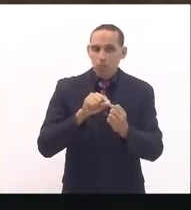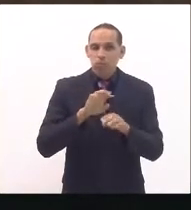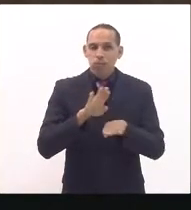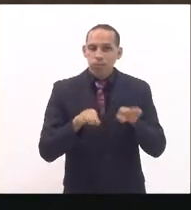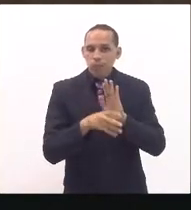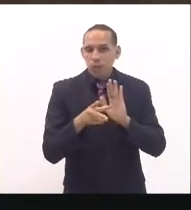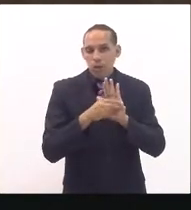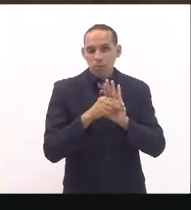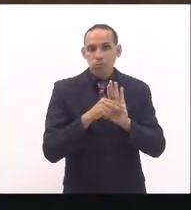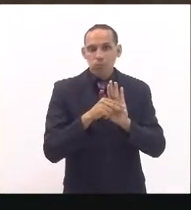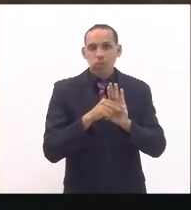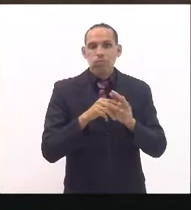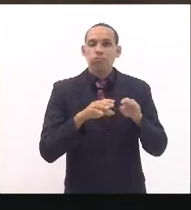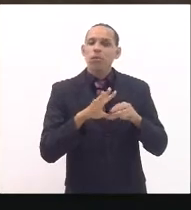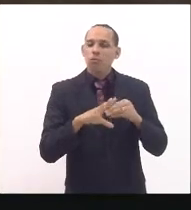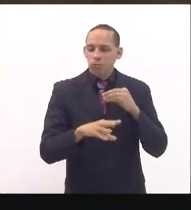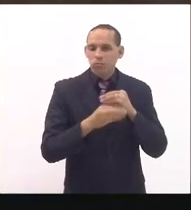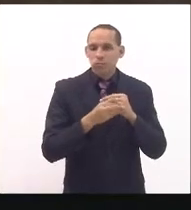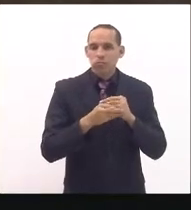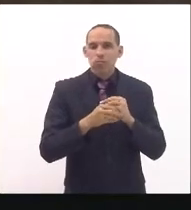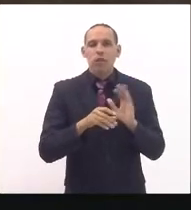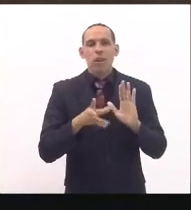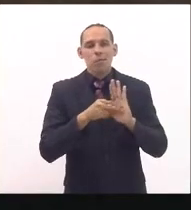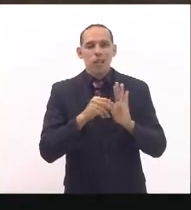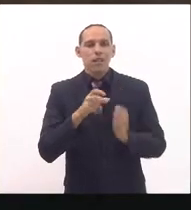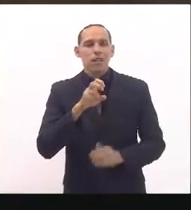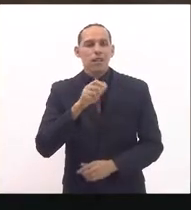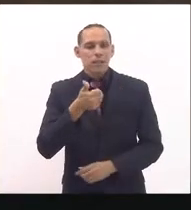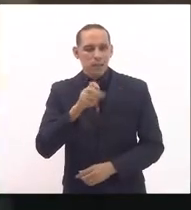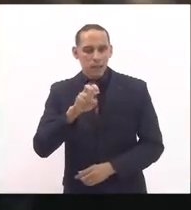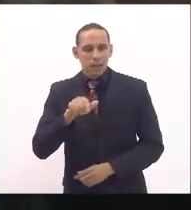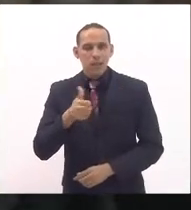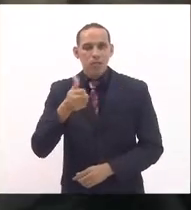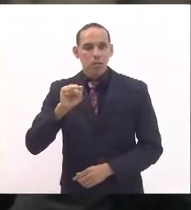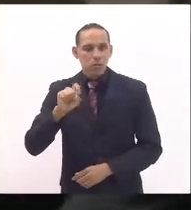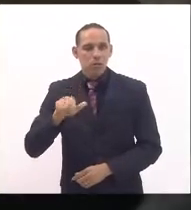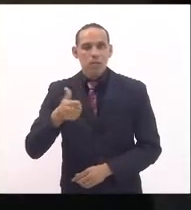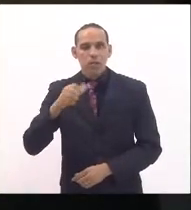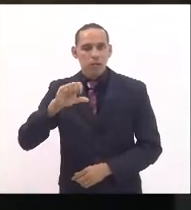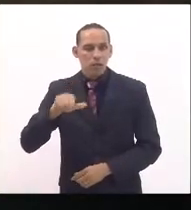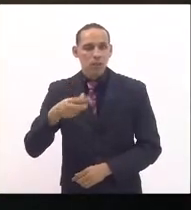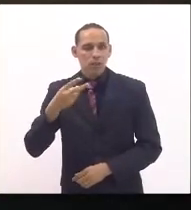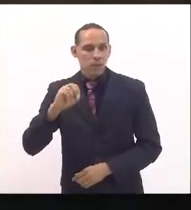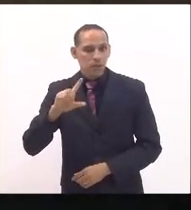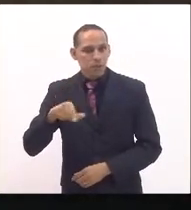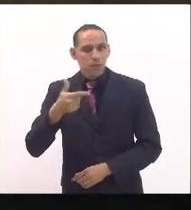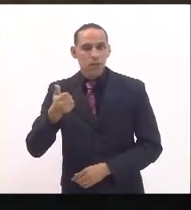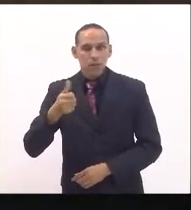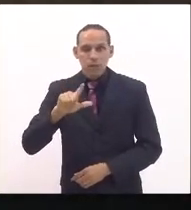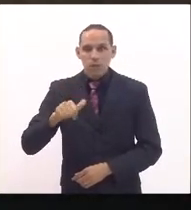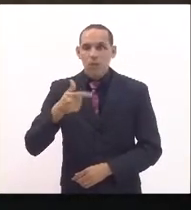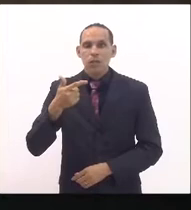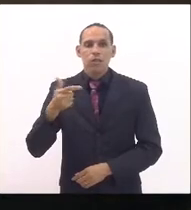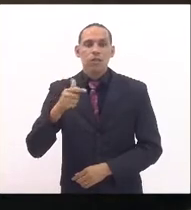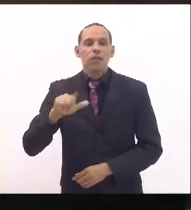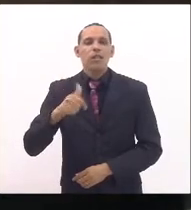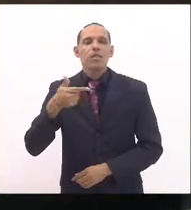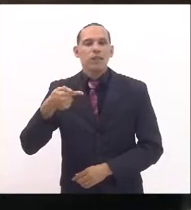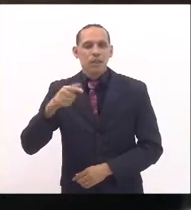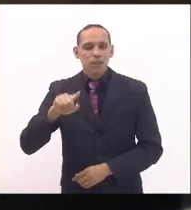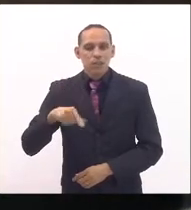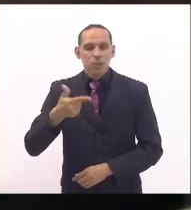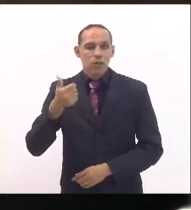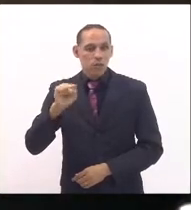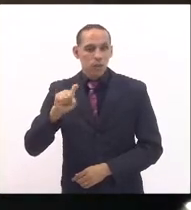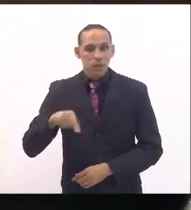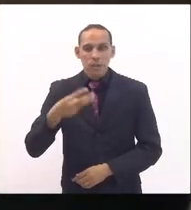subemenda aglutinativa às emendas 15, 18, 19, 20, 21, 27, 28 e 35,